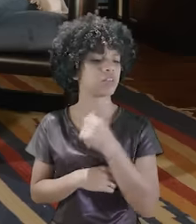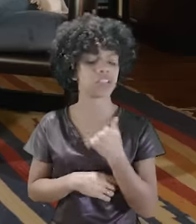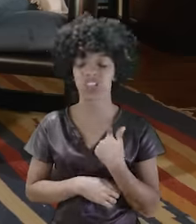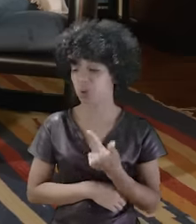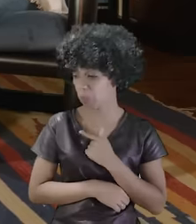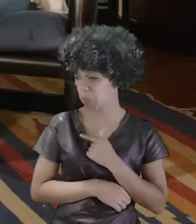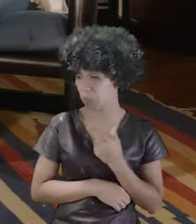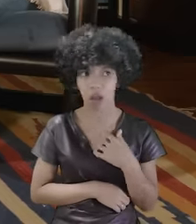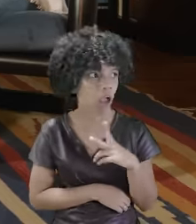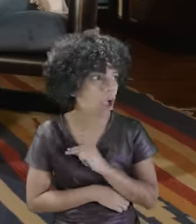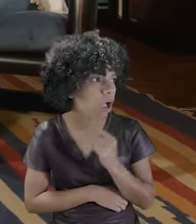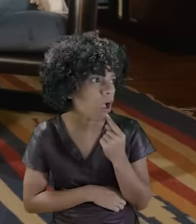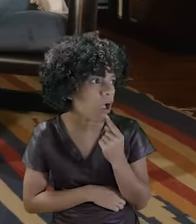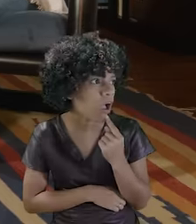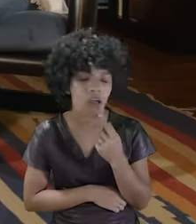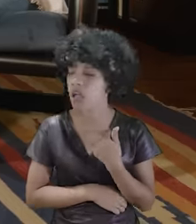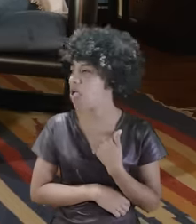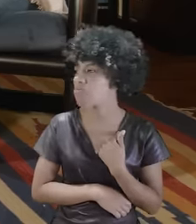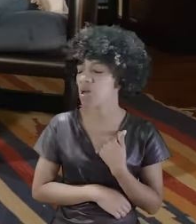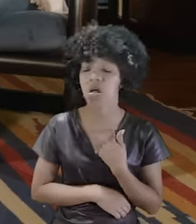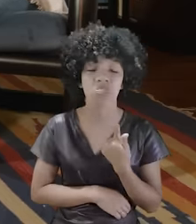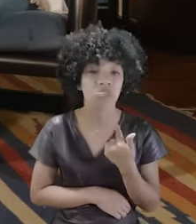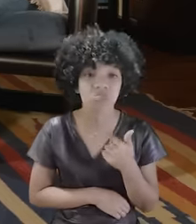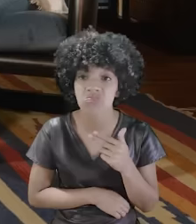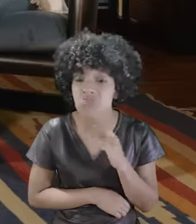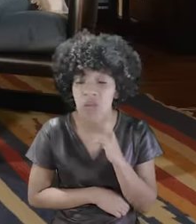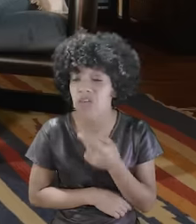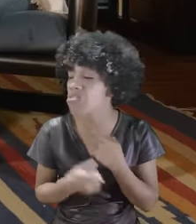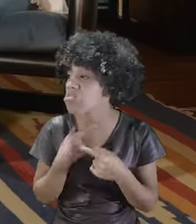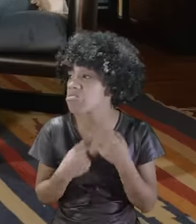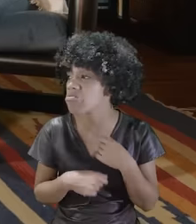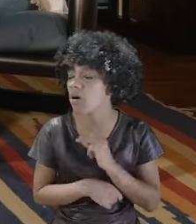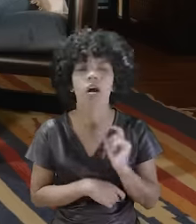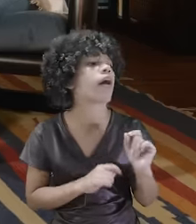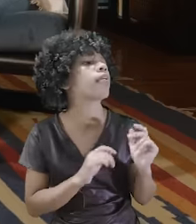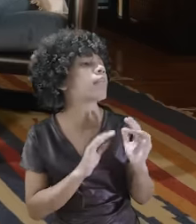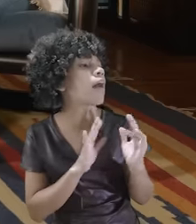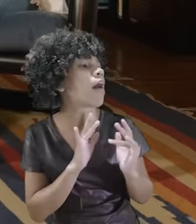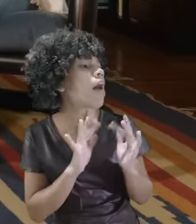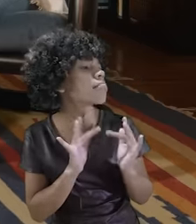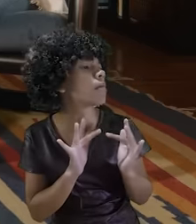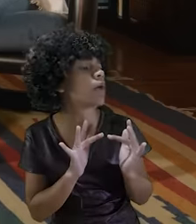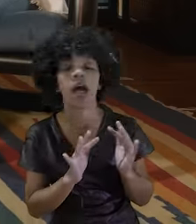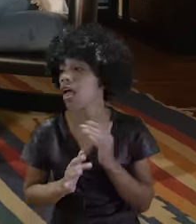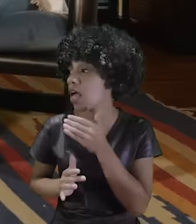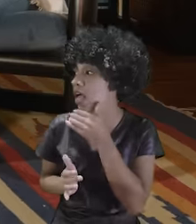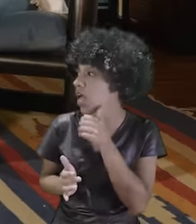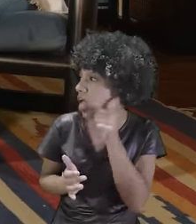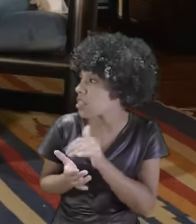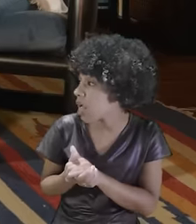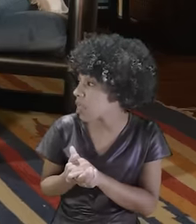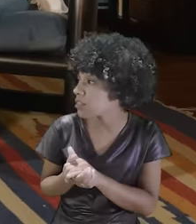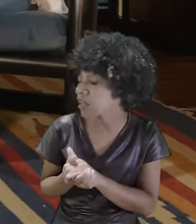sério sério eu não me senti desejado fiquei muito triste sério sério a namorada Cadê a esposa casado Ok